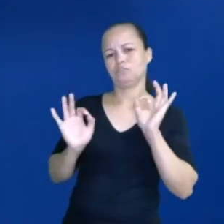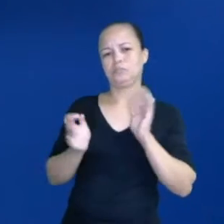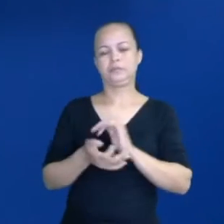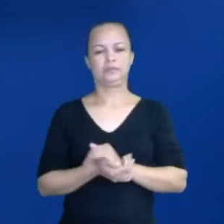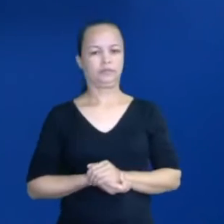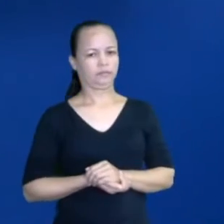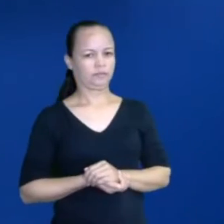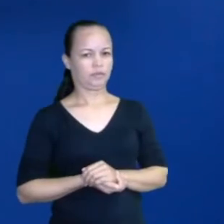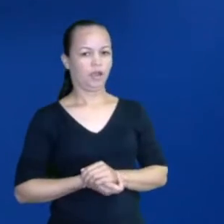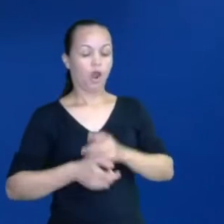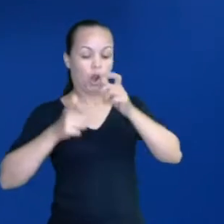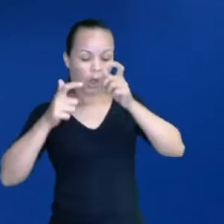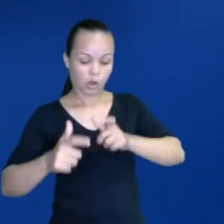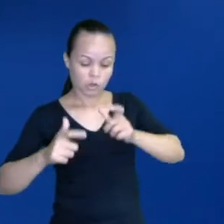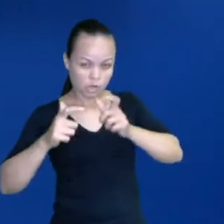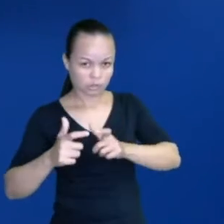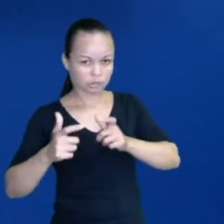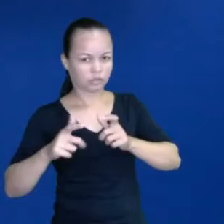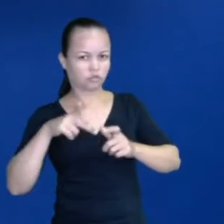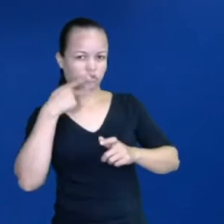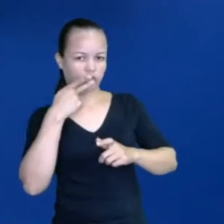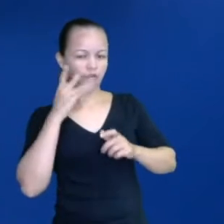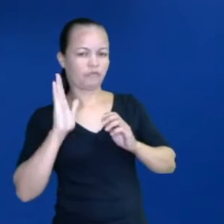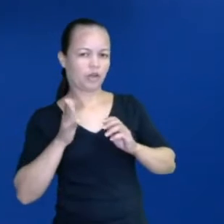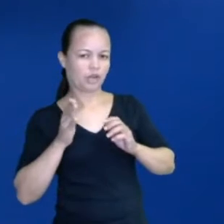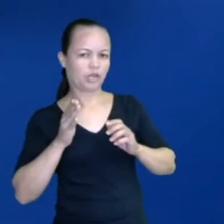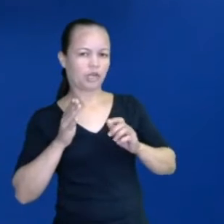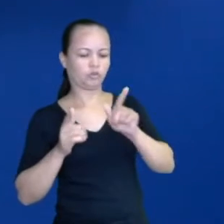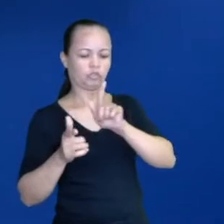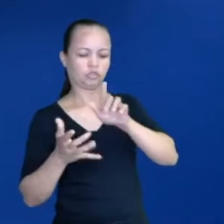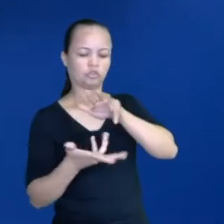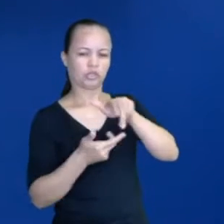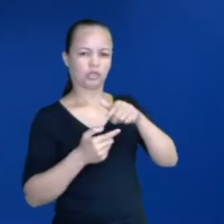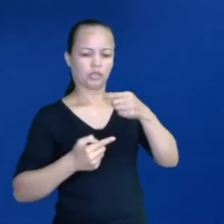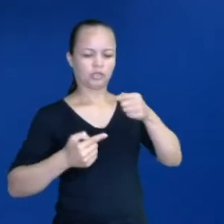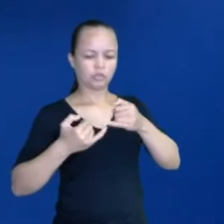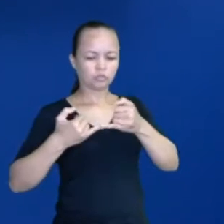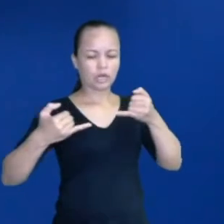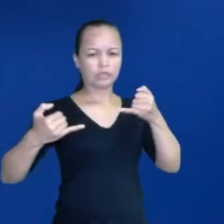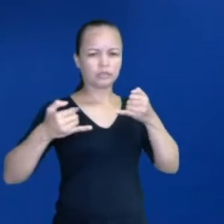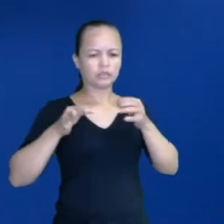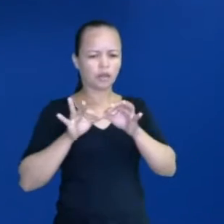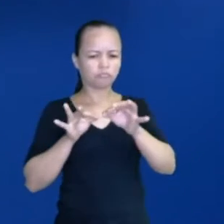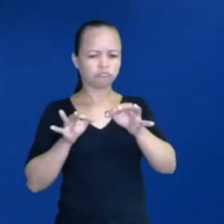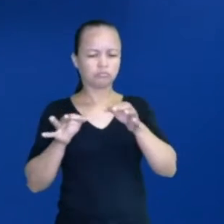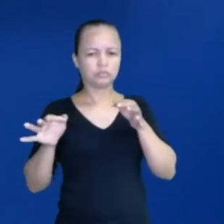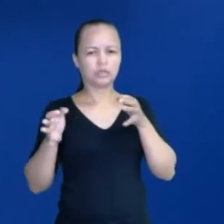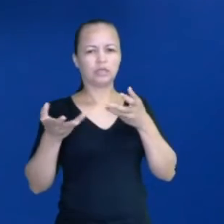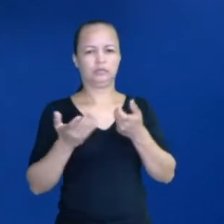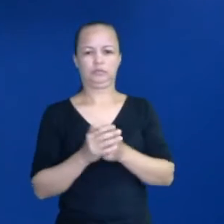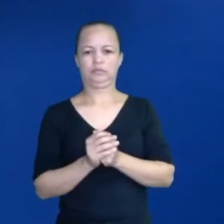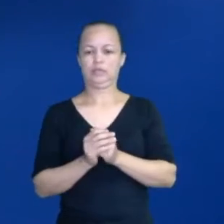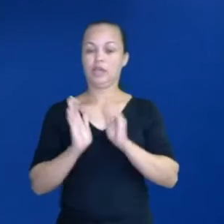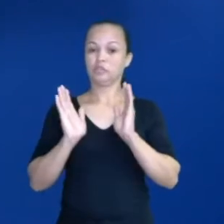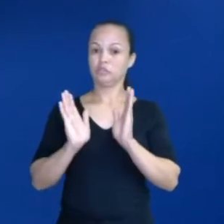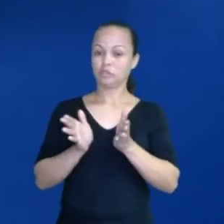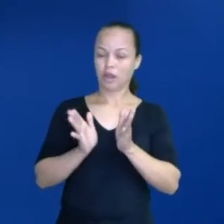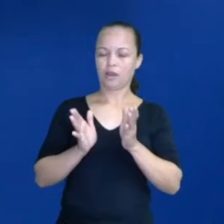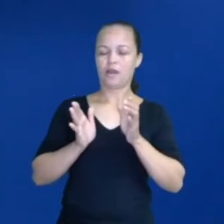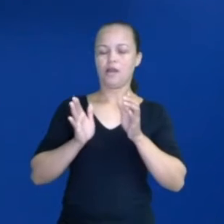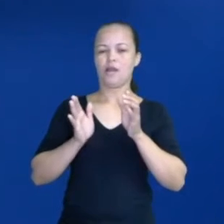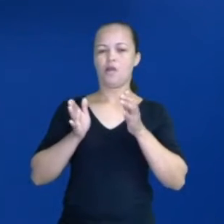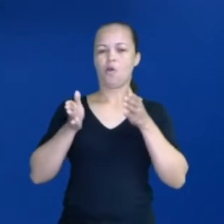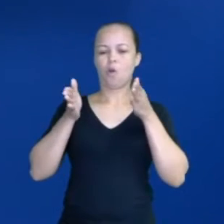quando a gente usa determinados termos, né, geográficos, coordenadas. Já a orientação espacial,